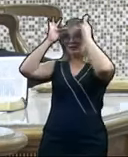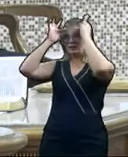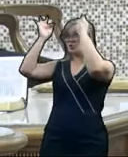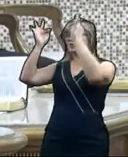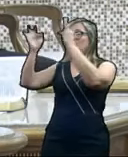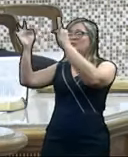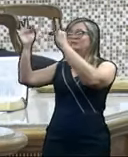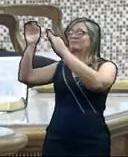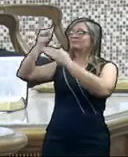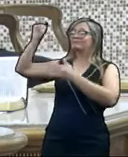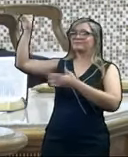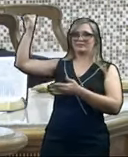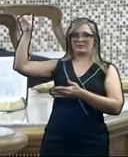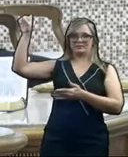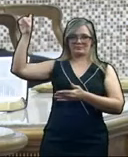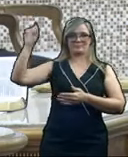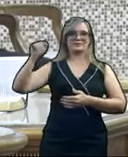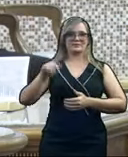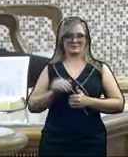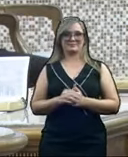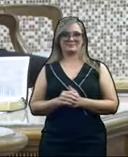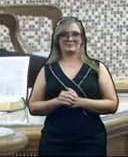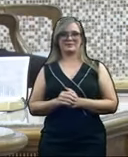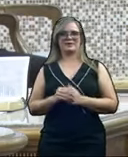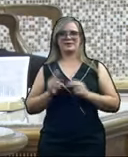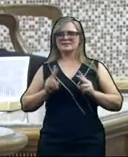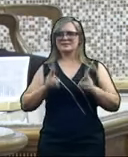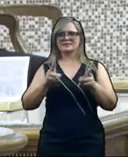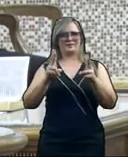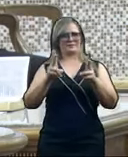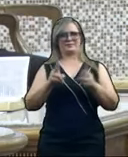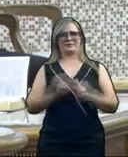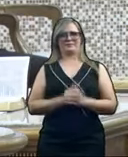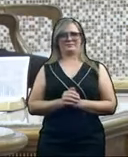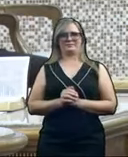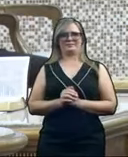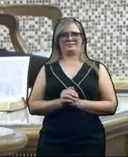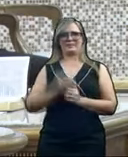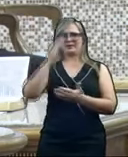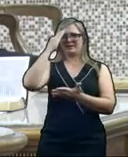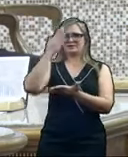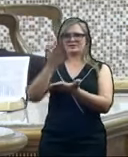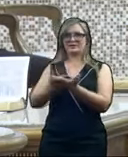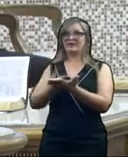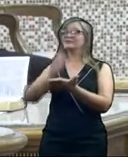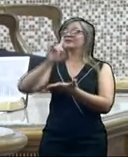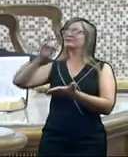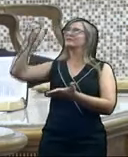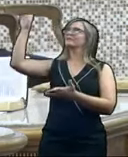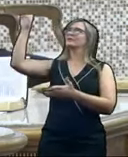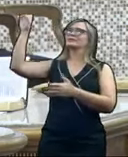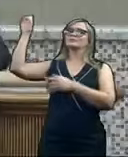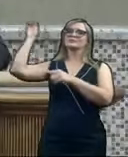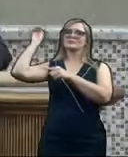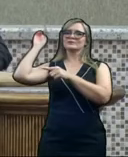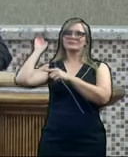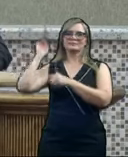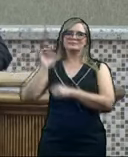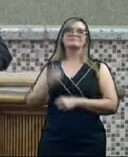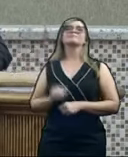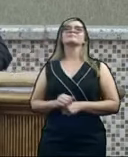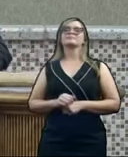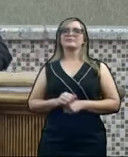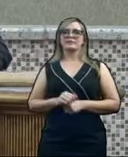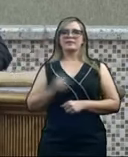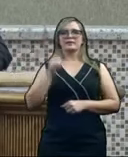numa perseguição é Davi E aí justamente mas Davi foge de mim tocar